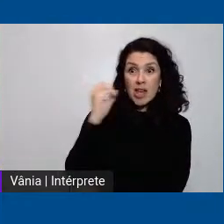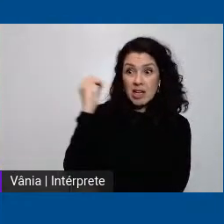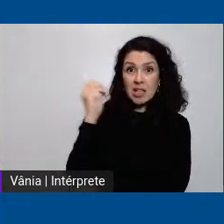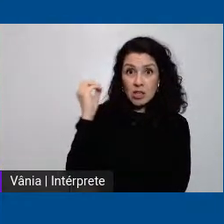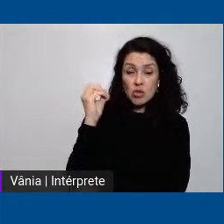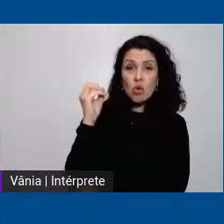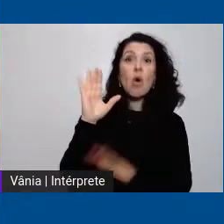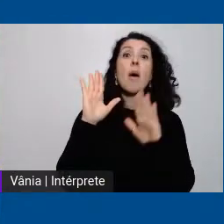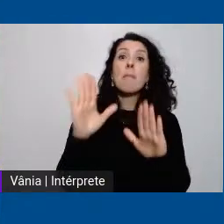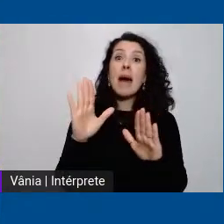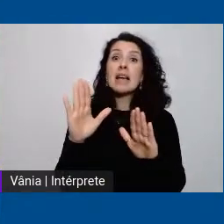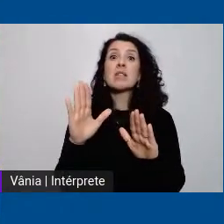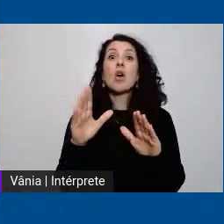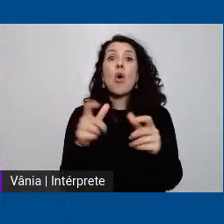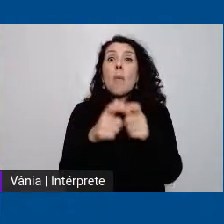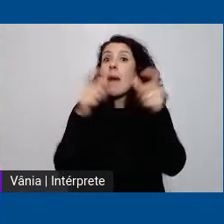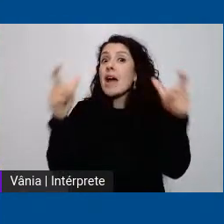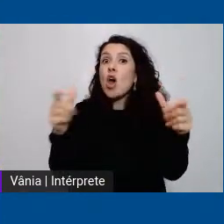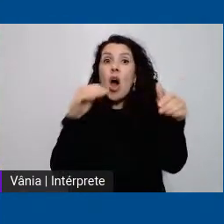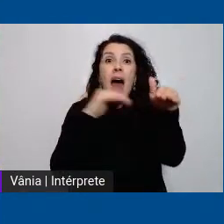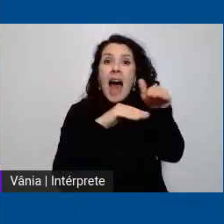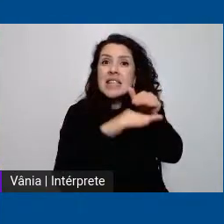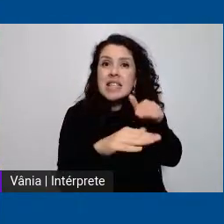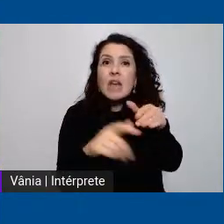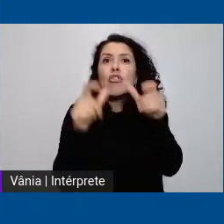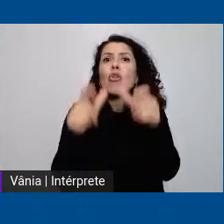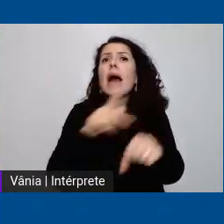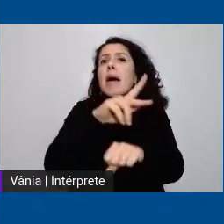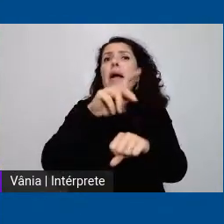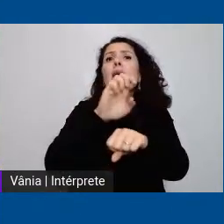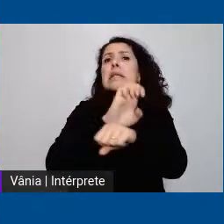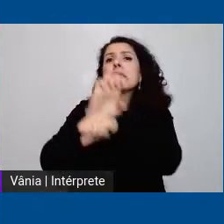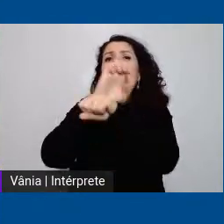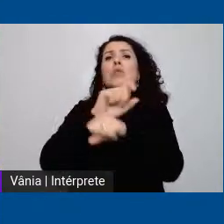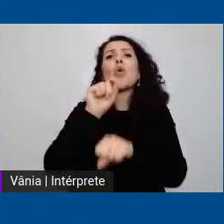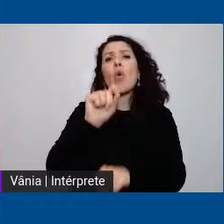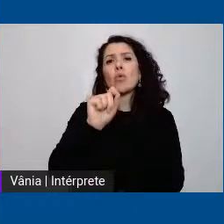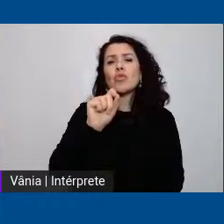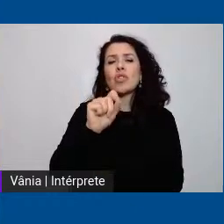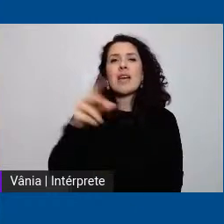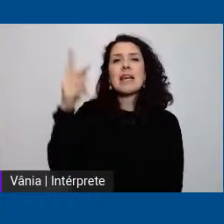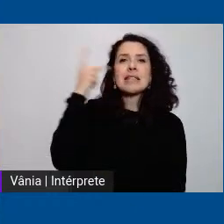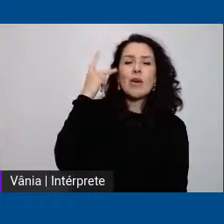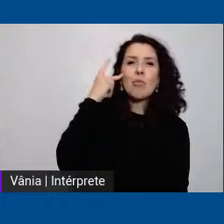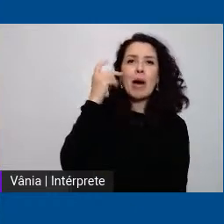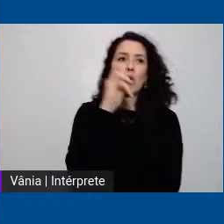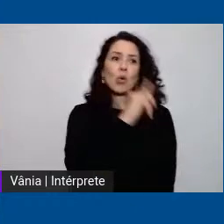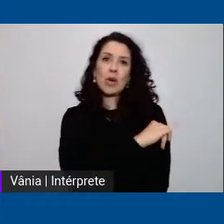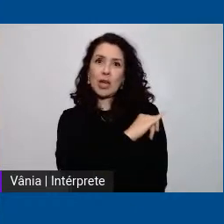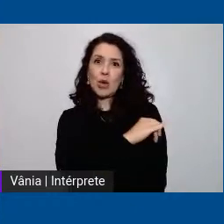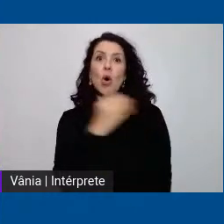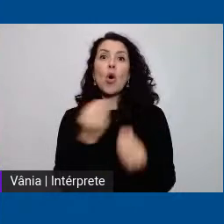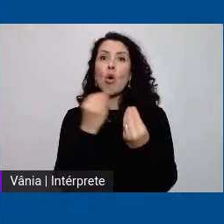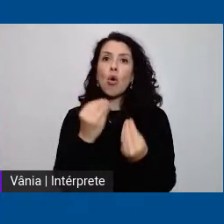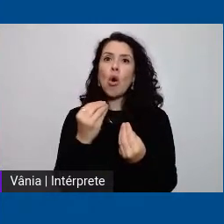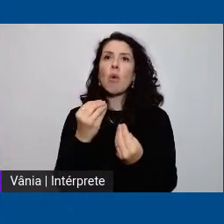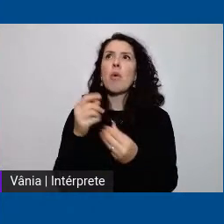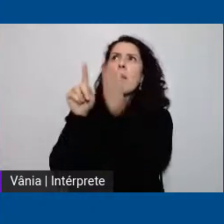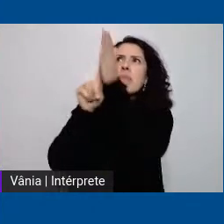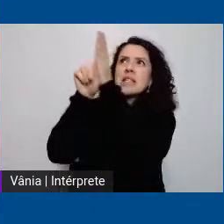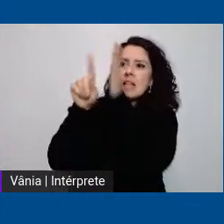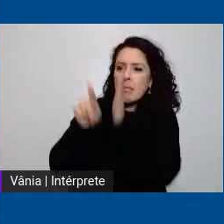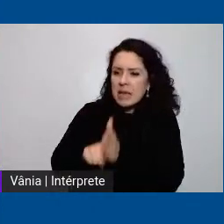acervos estão concentrados no Rio e São Paulo, é muito difícil fazer uma pesquisa em longo prazo, né?